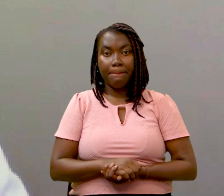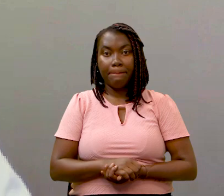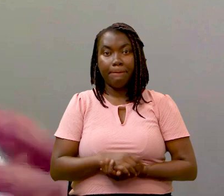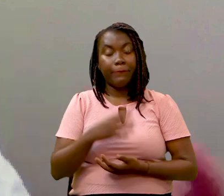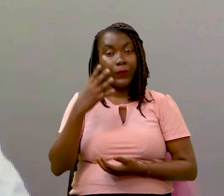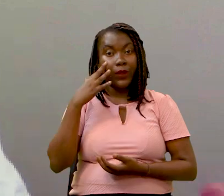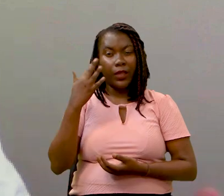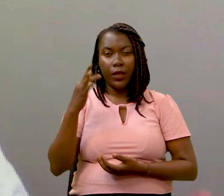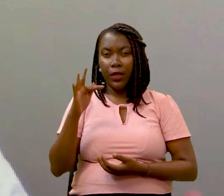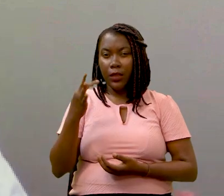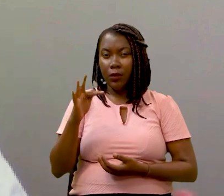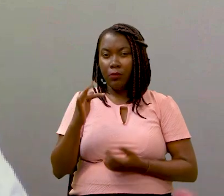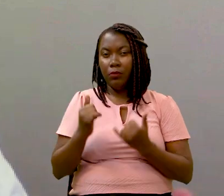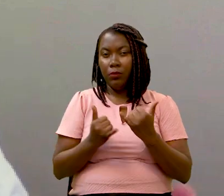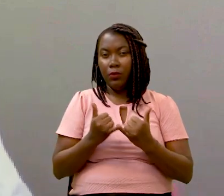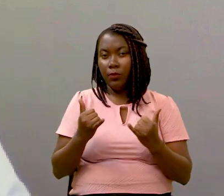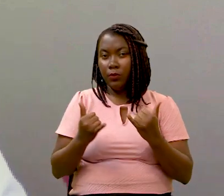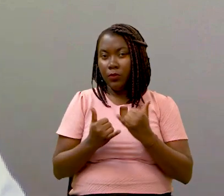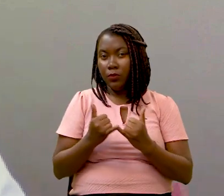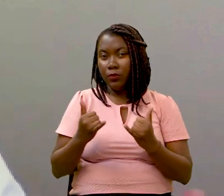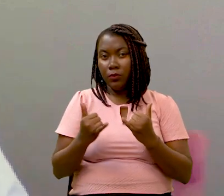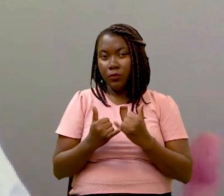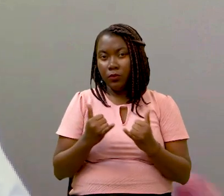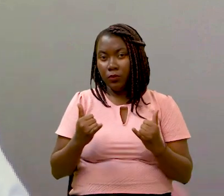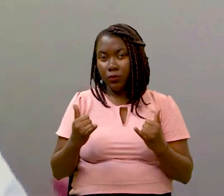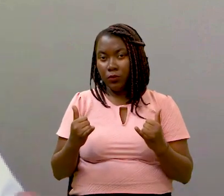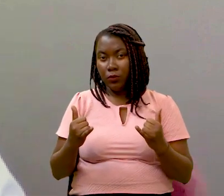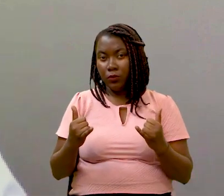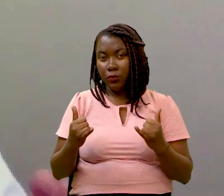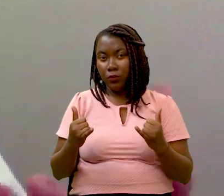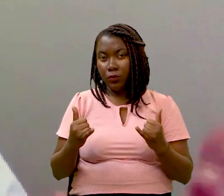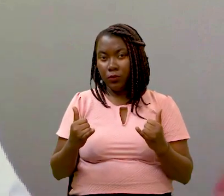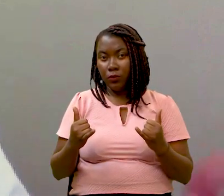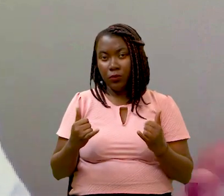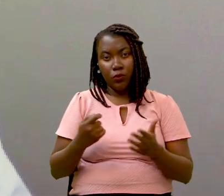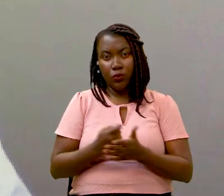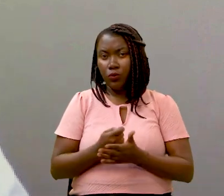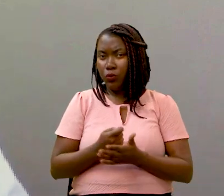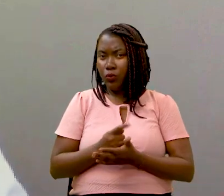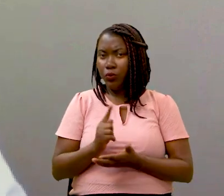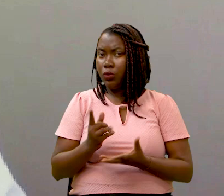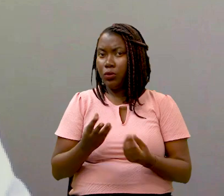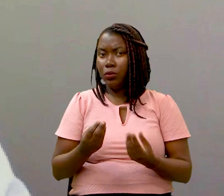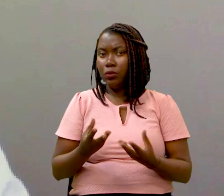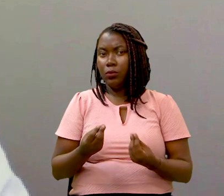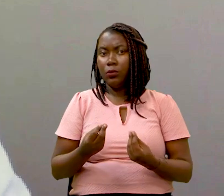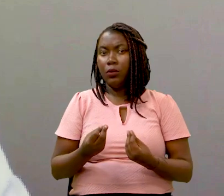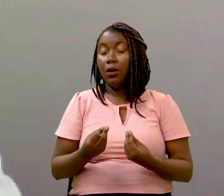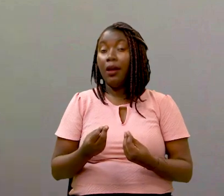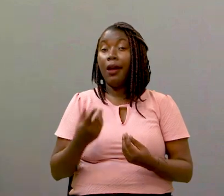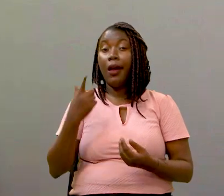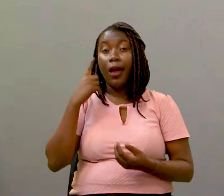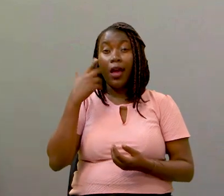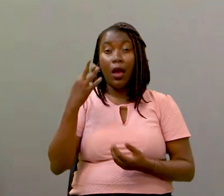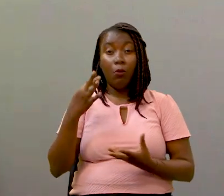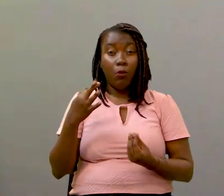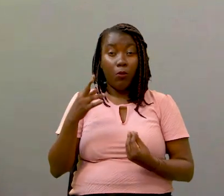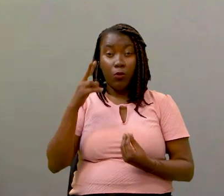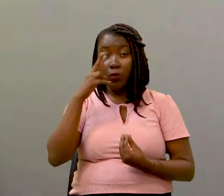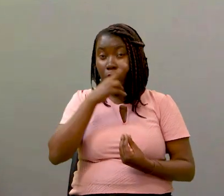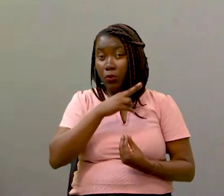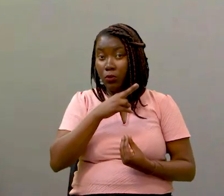é? É uma dor moderada? Provavelmente não deve ser muita coisa. É uma dor